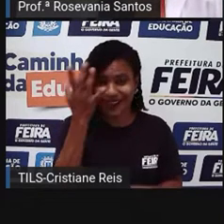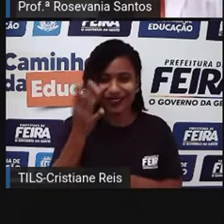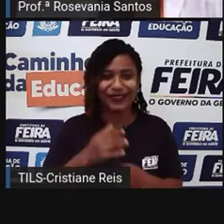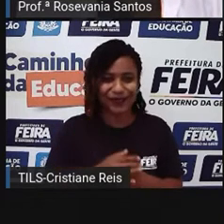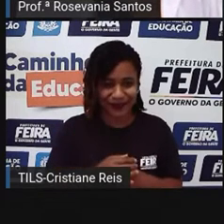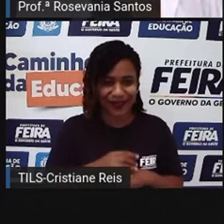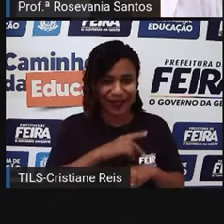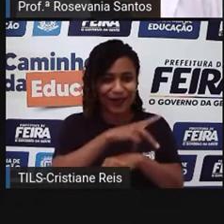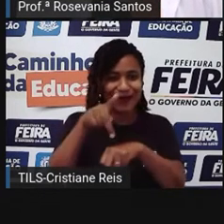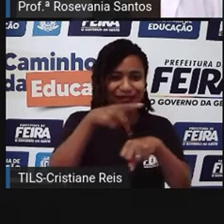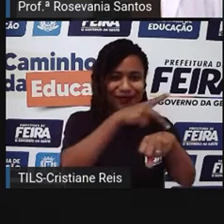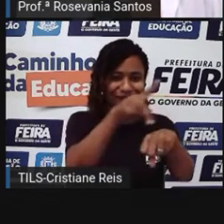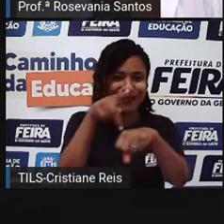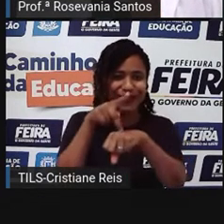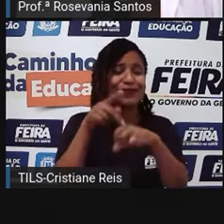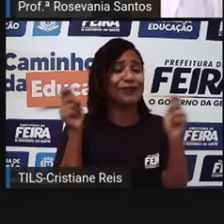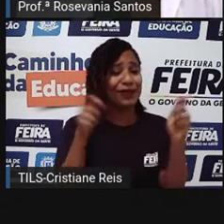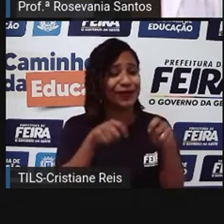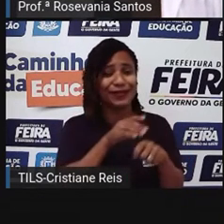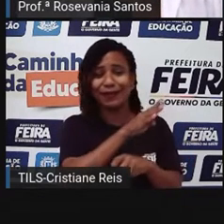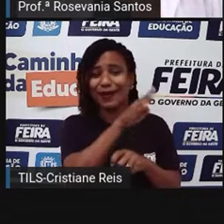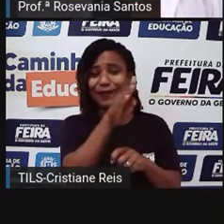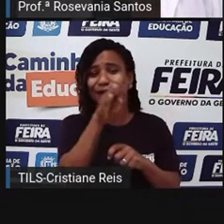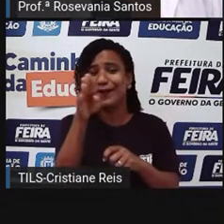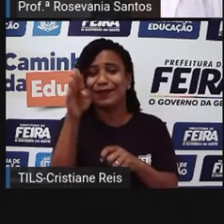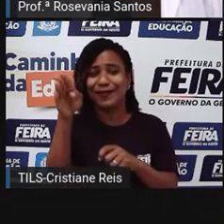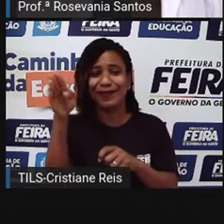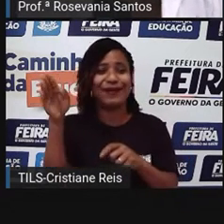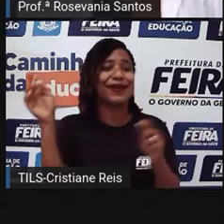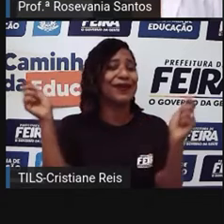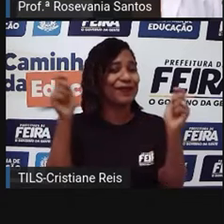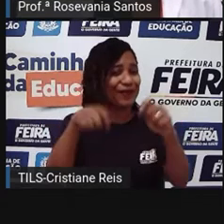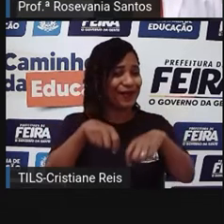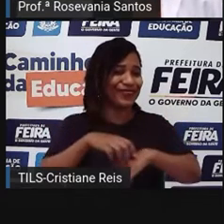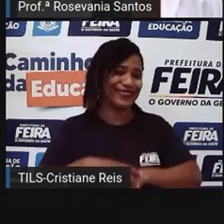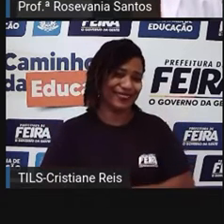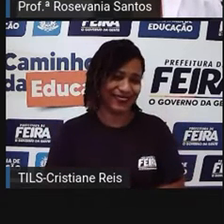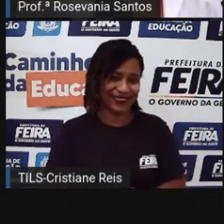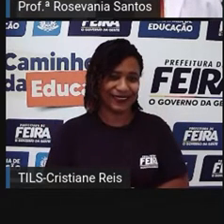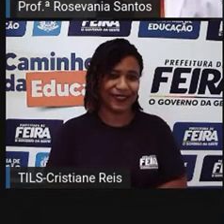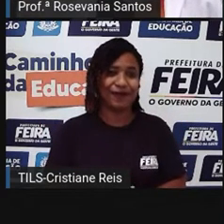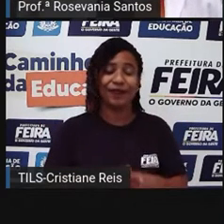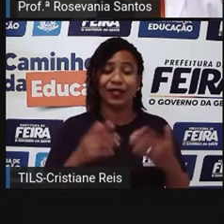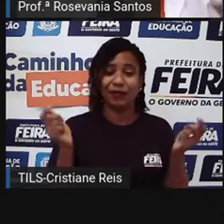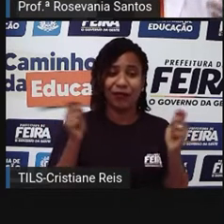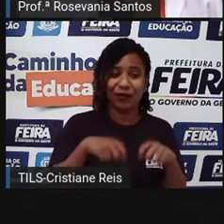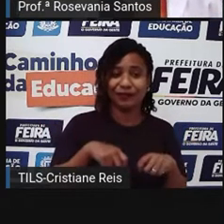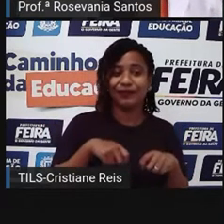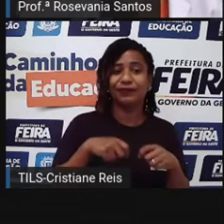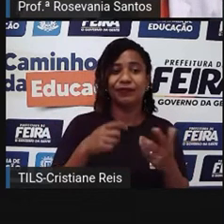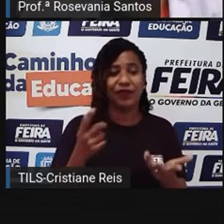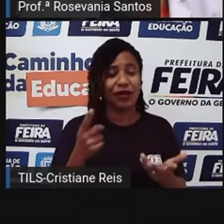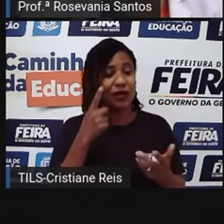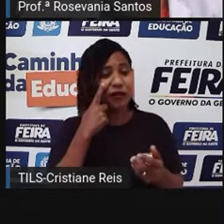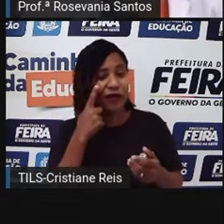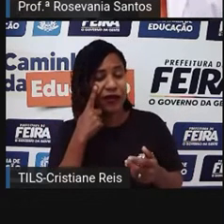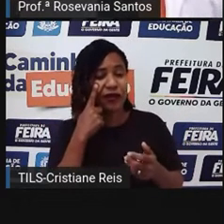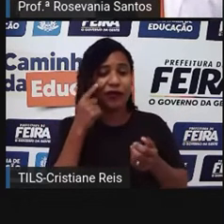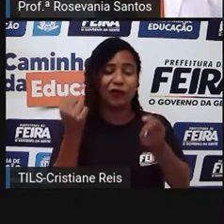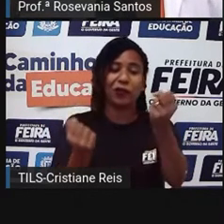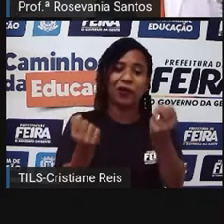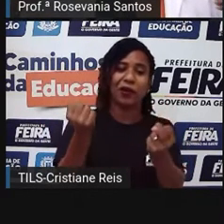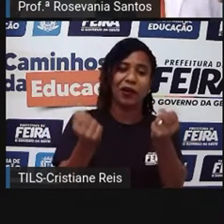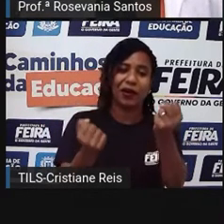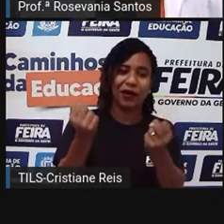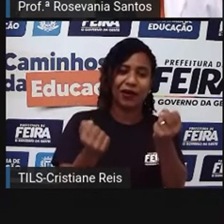tem transporte para todos esses lugares. E você ainda pode escolher se você vai num transporte alternativo,